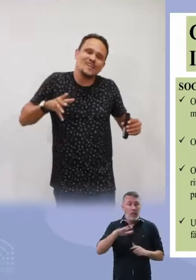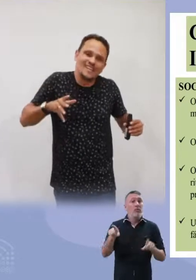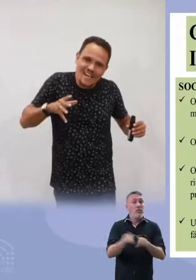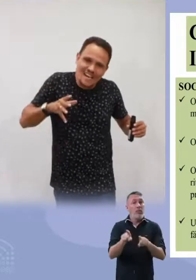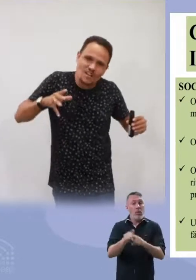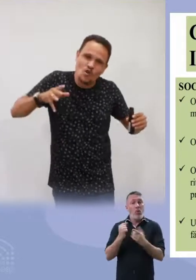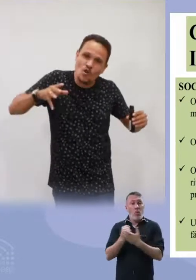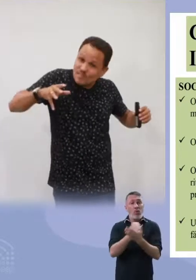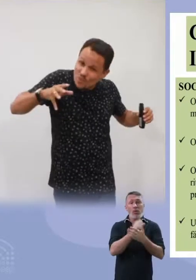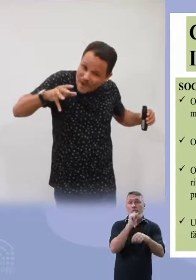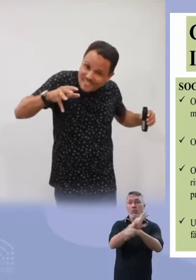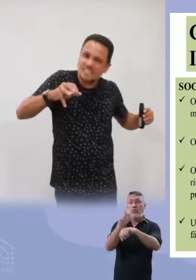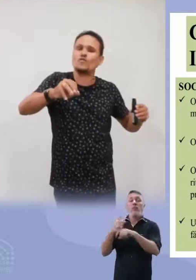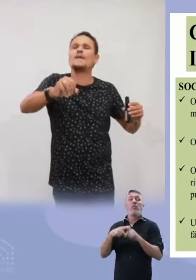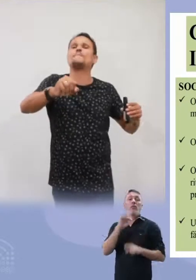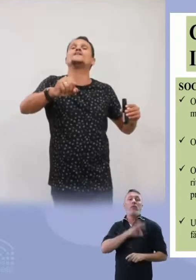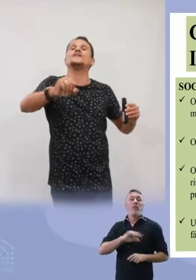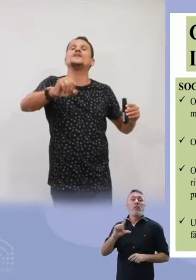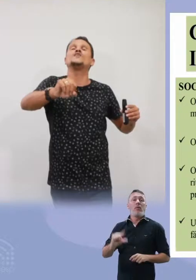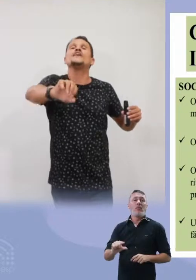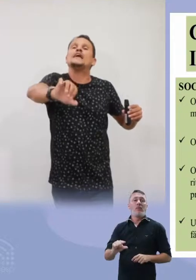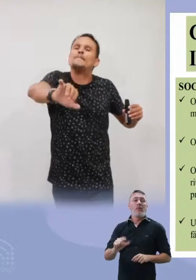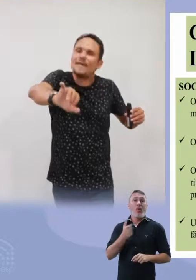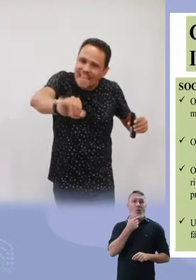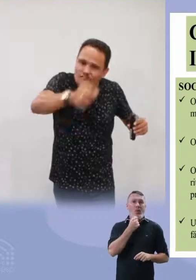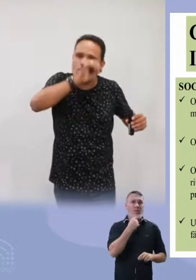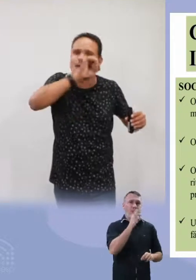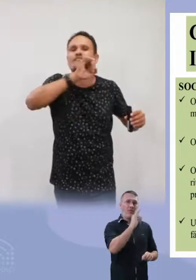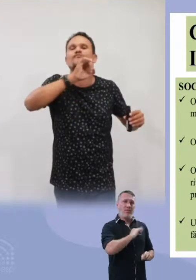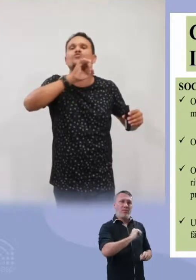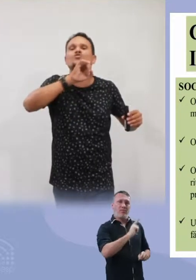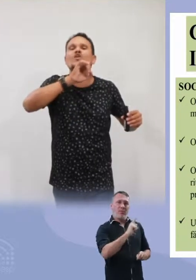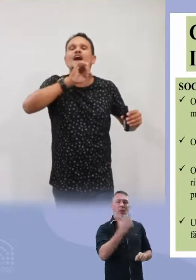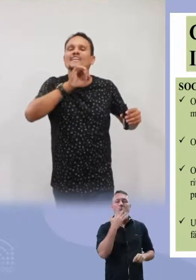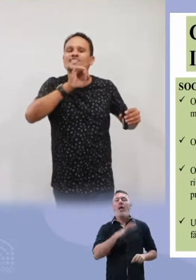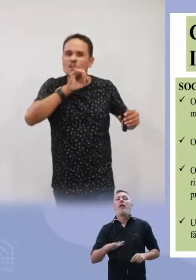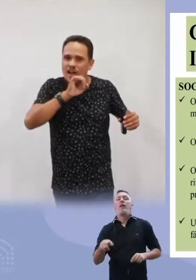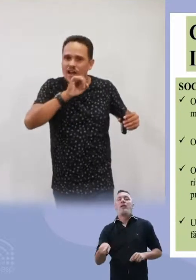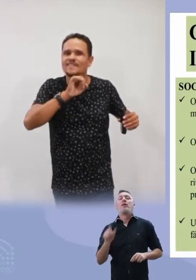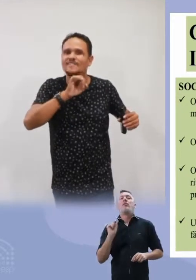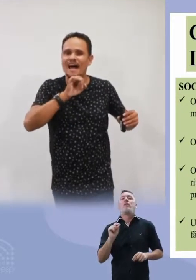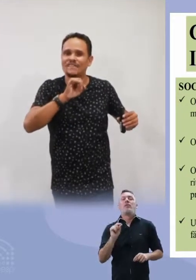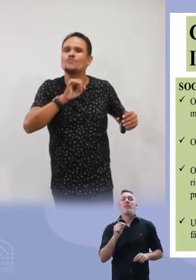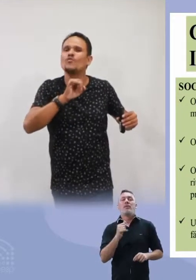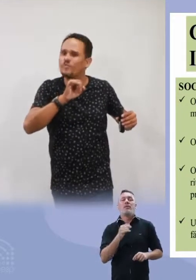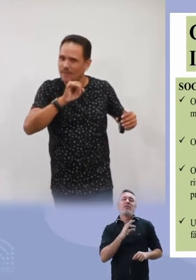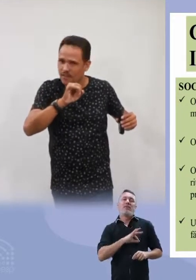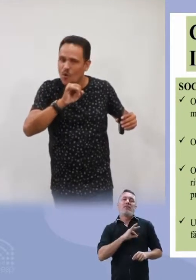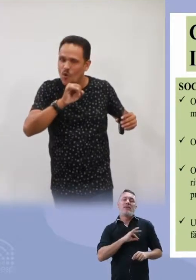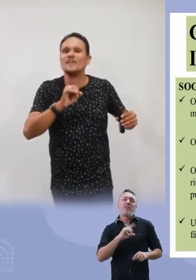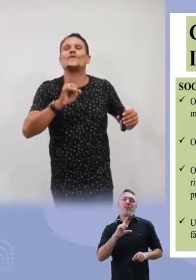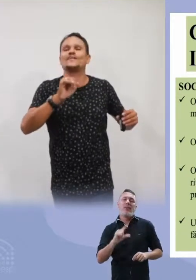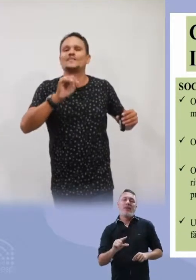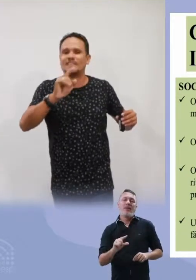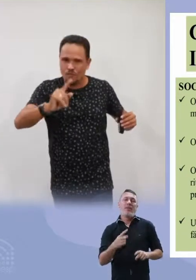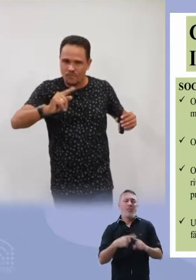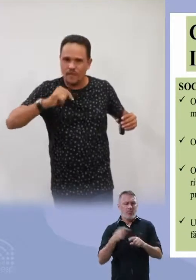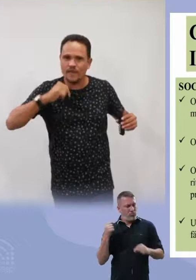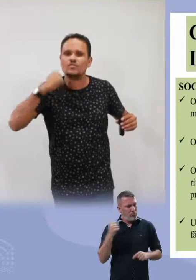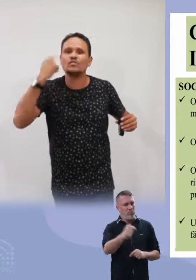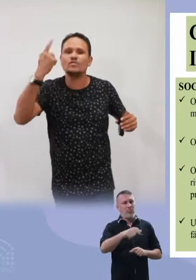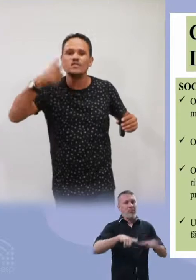geralmente quando a criança colocava seu bracinho lá pequenininho e apertava um parafuso, a engenhoca entrava em movimento. E ao entrar